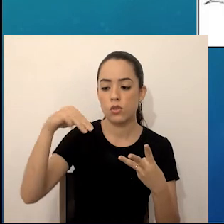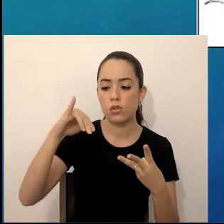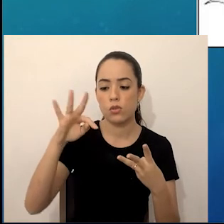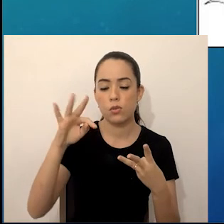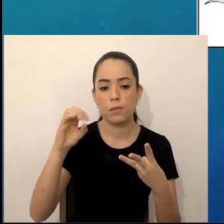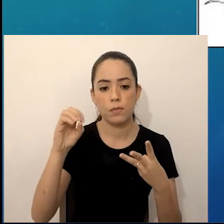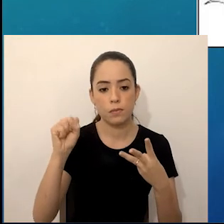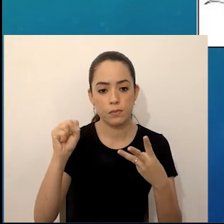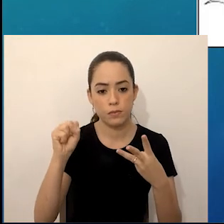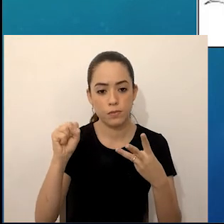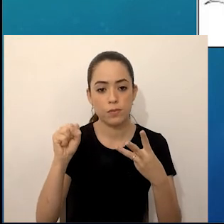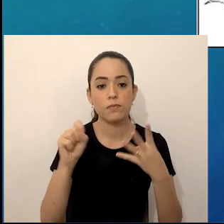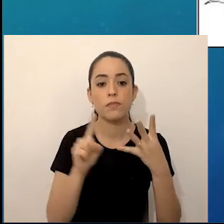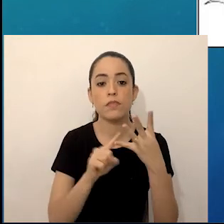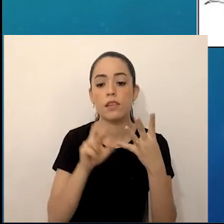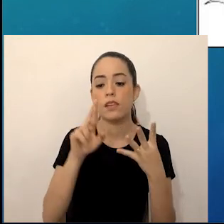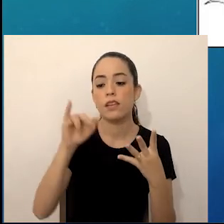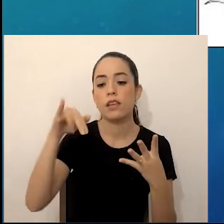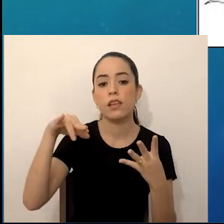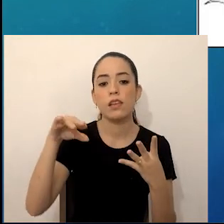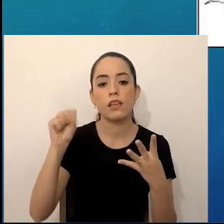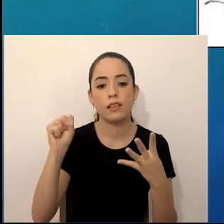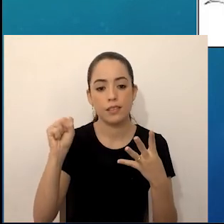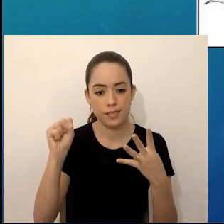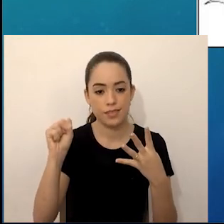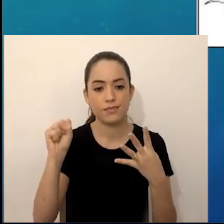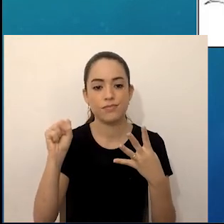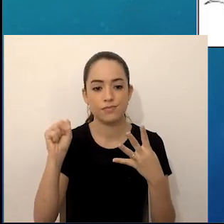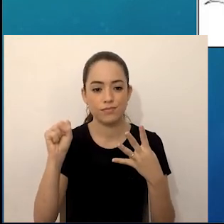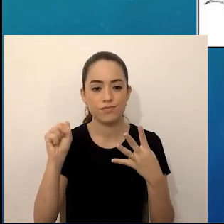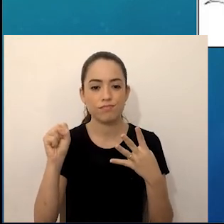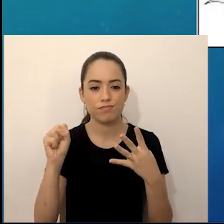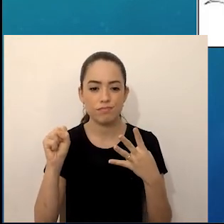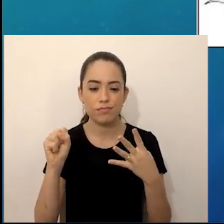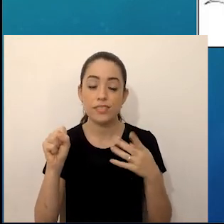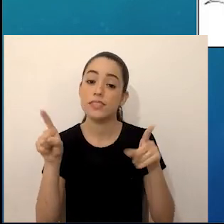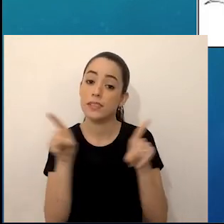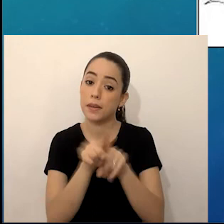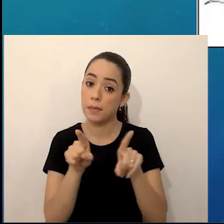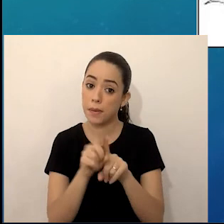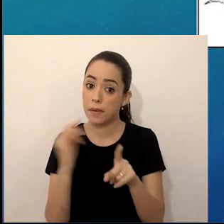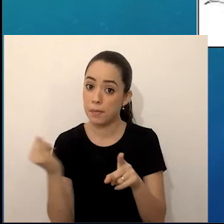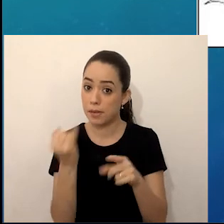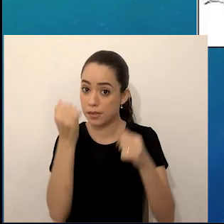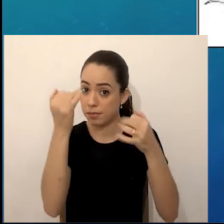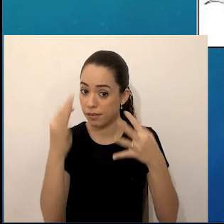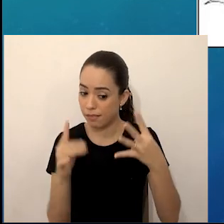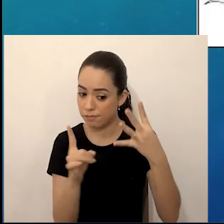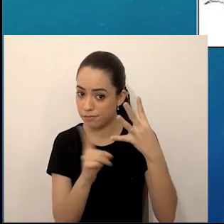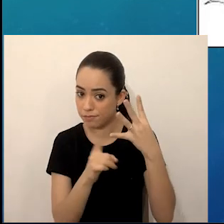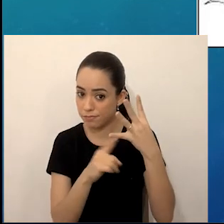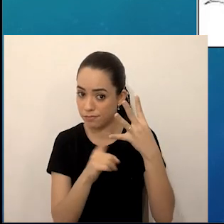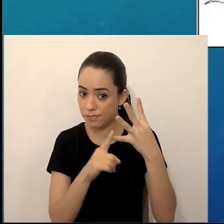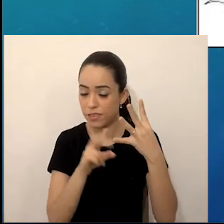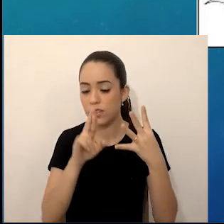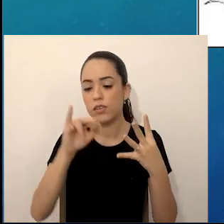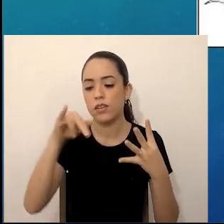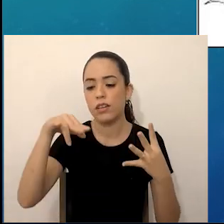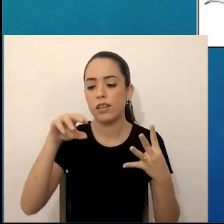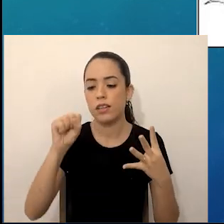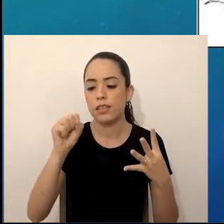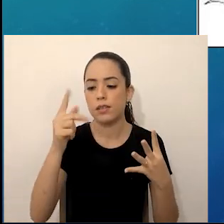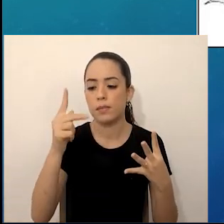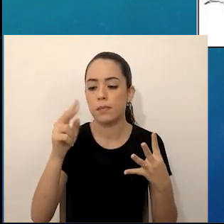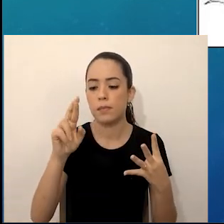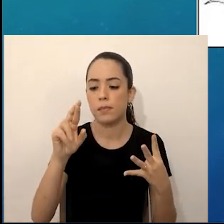pronéfricos. Deve-se salientar E esses rins pronéfricos